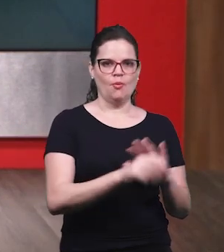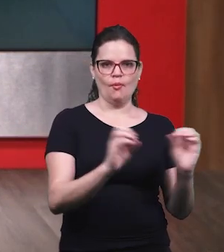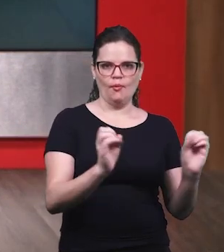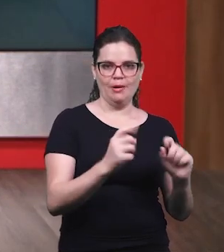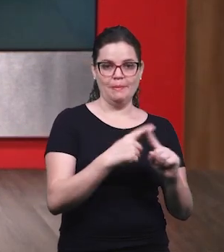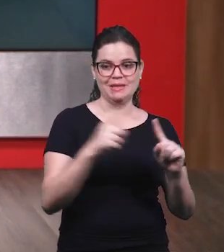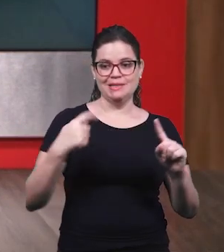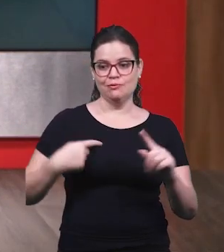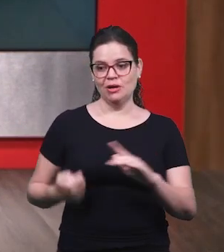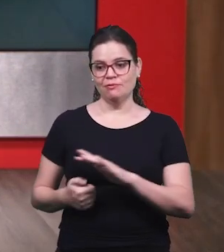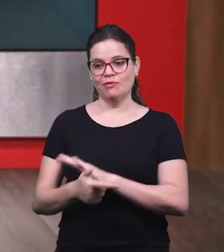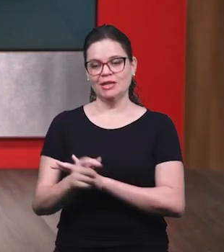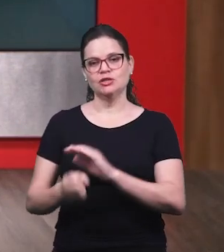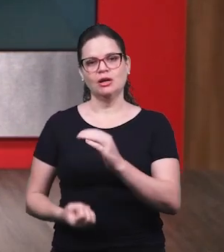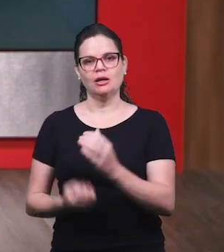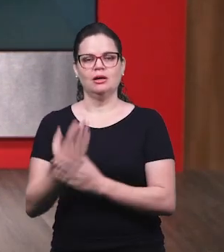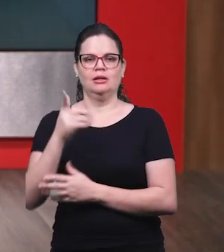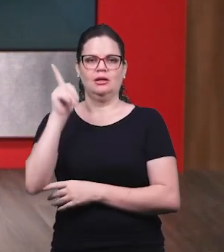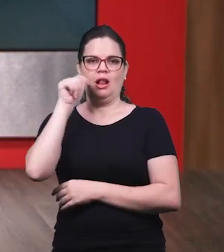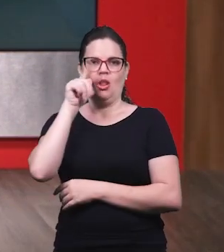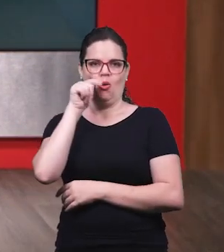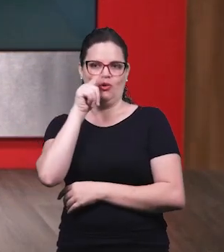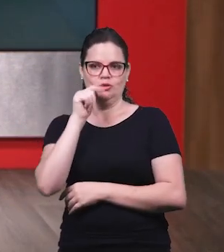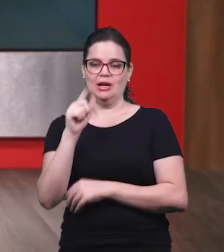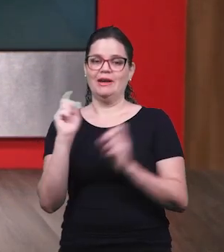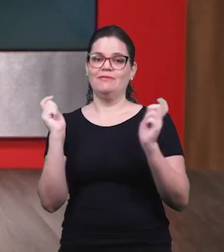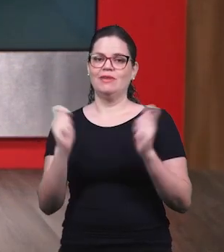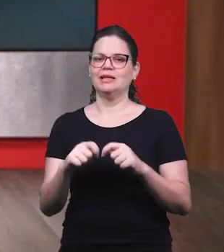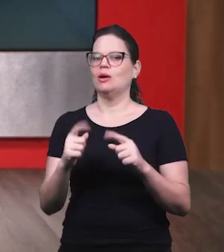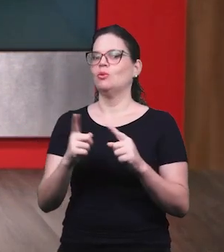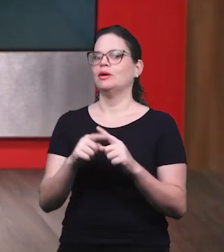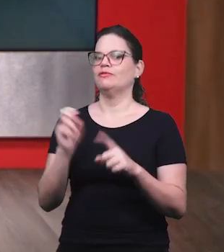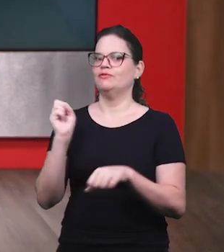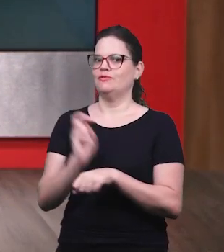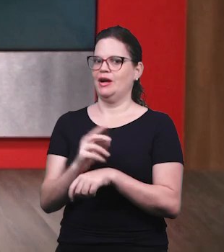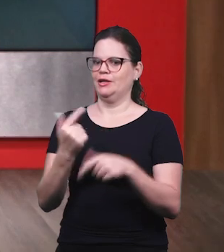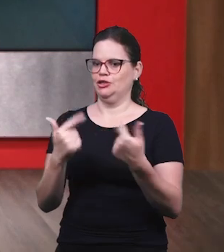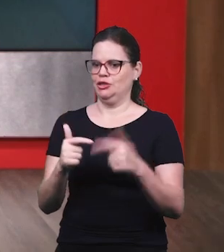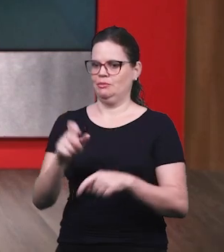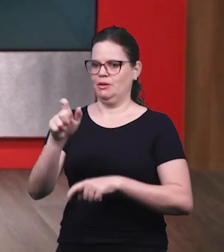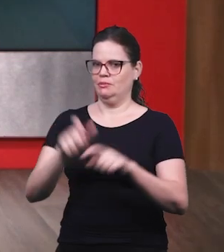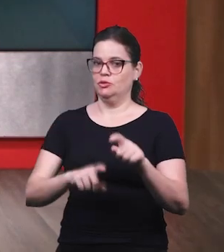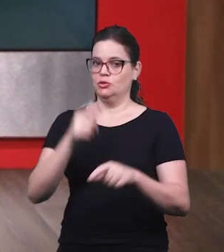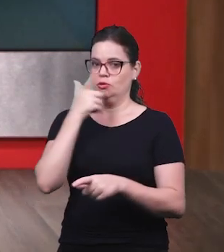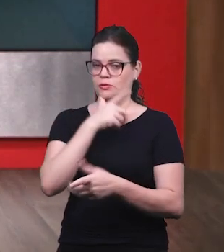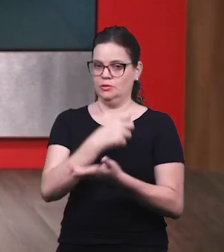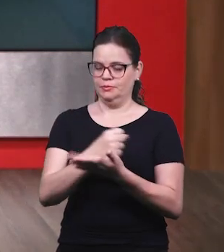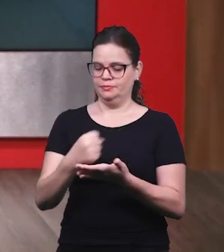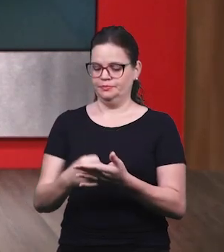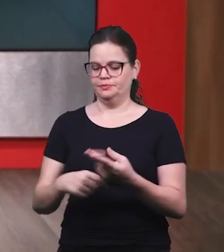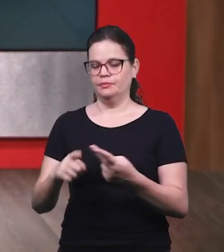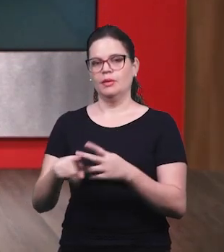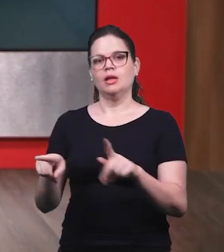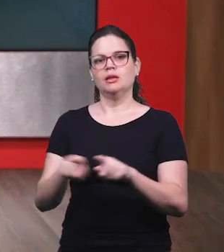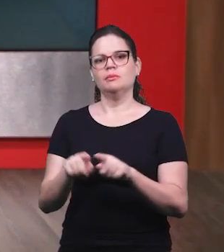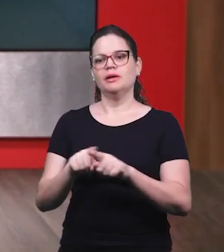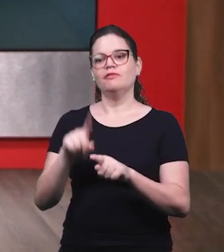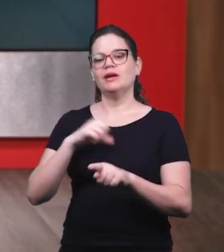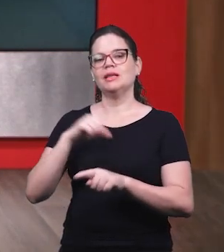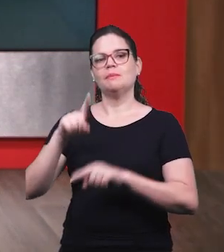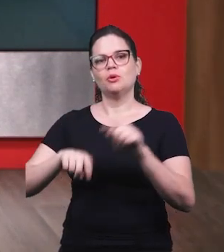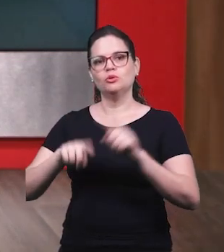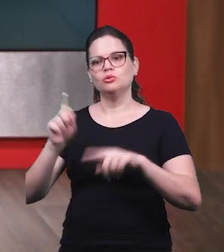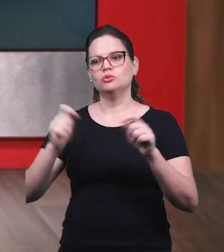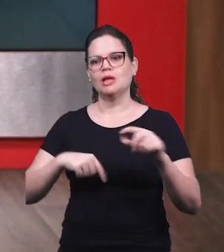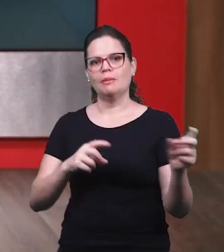de matéria-prima, vai gerar produto final acabado disponível no mercado,